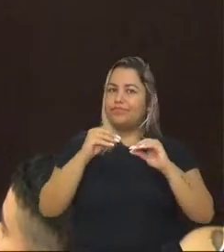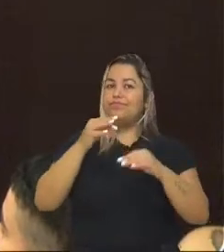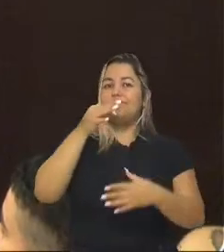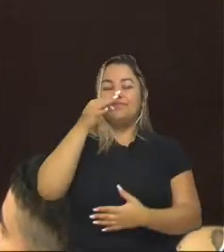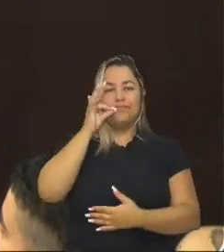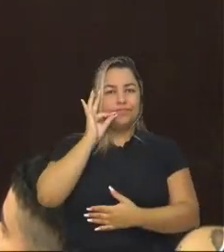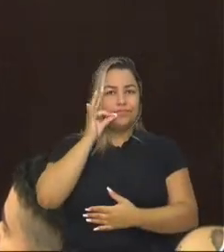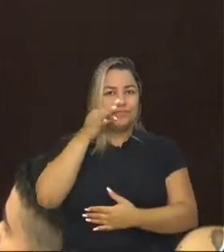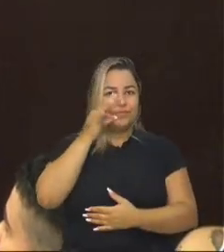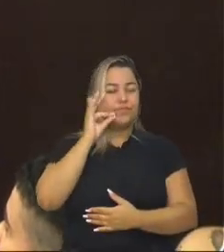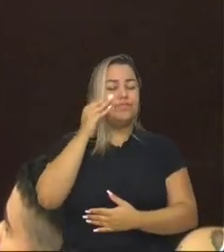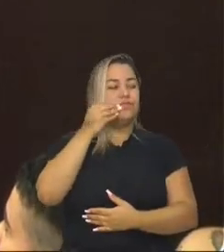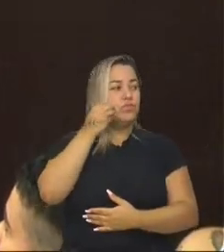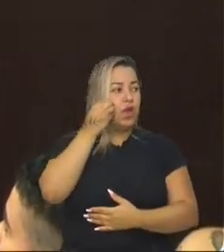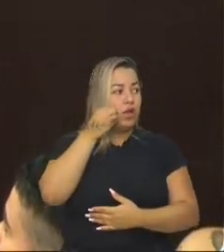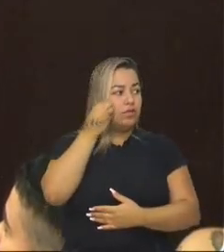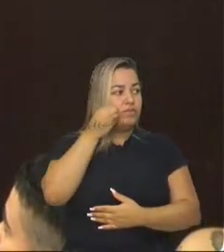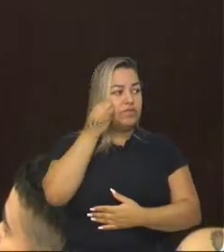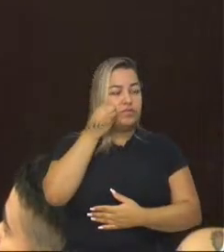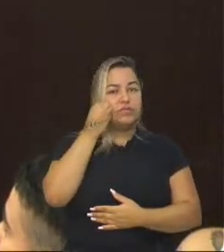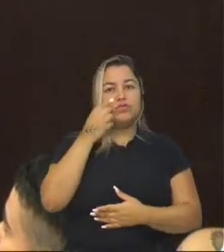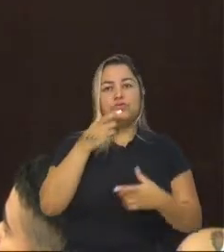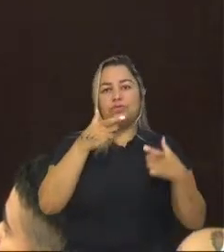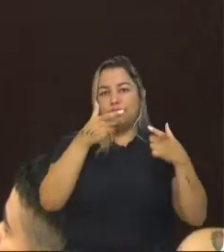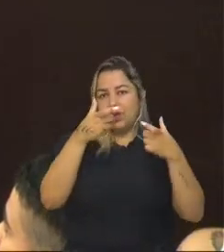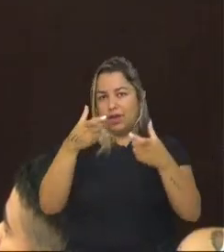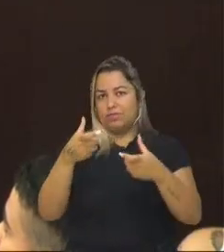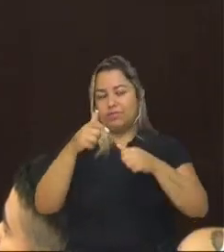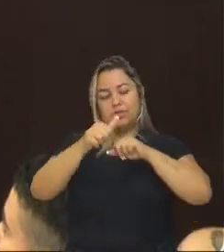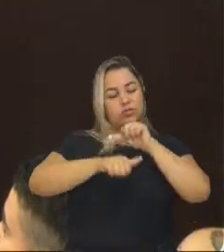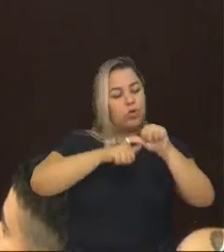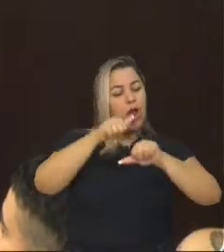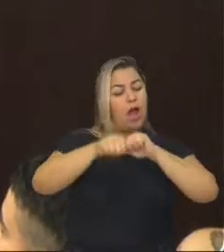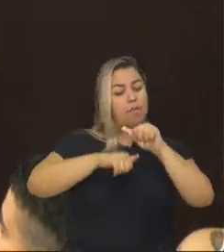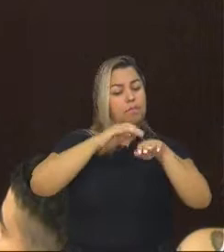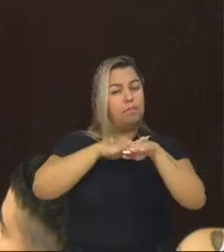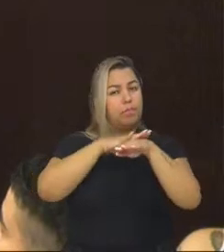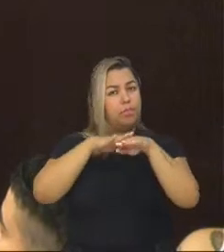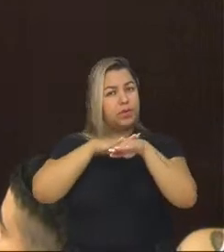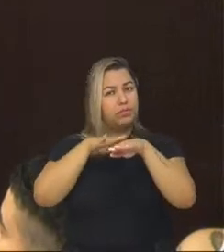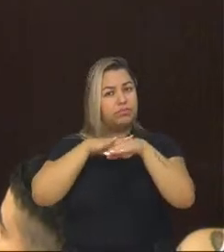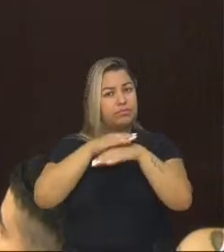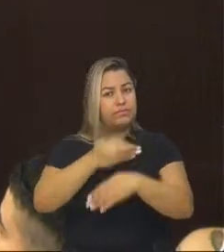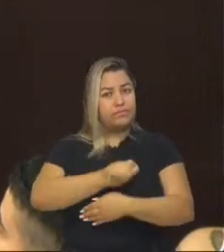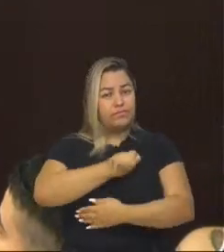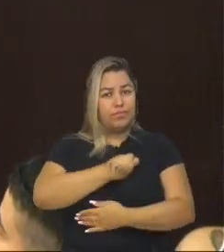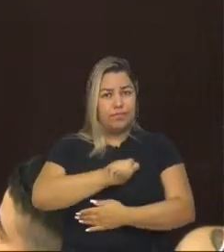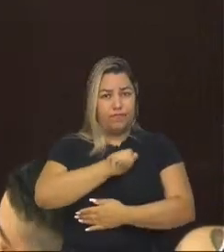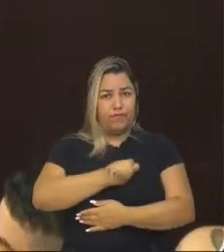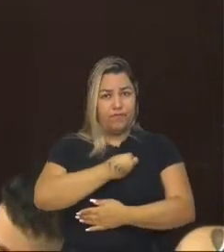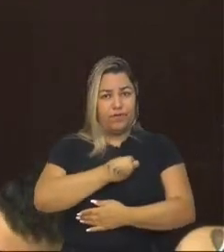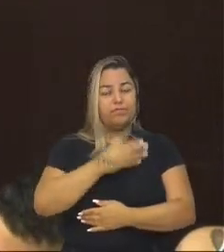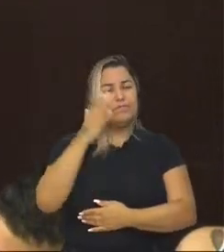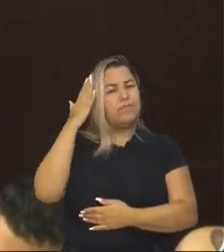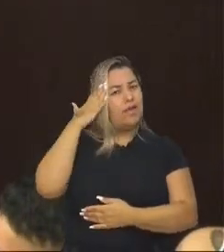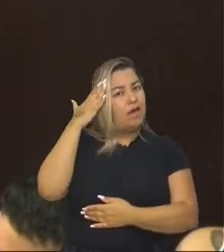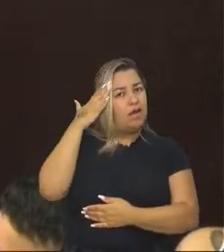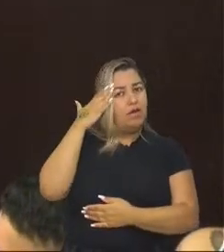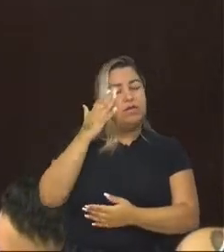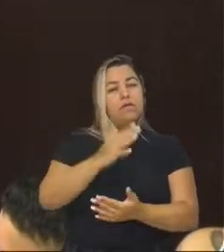ter essa experiência de espaço para trocar, para conversar, para viver um pouquinho, sabe?